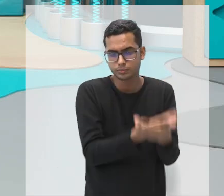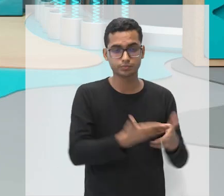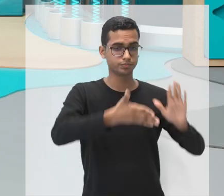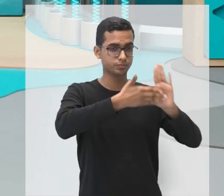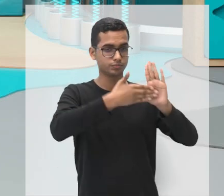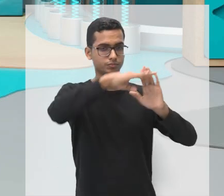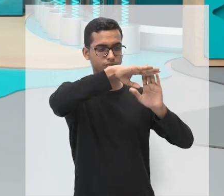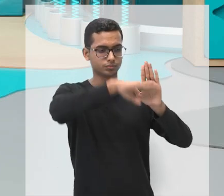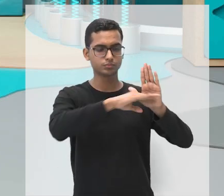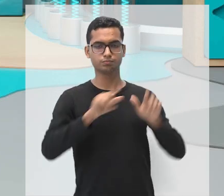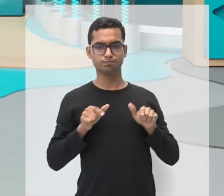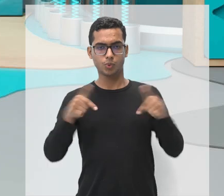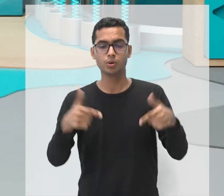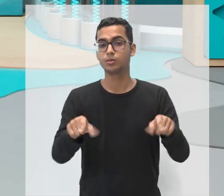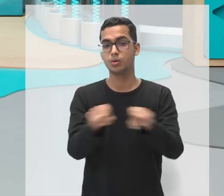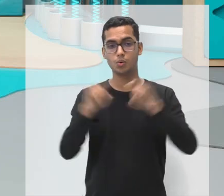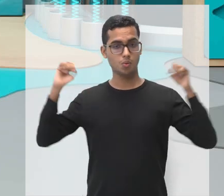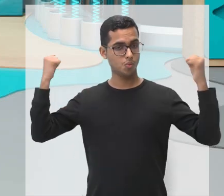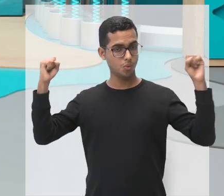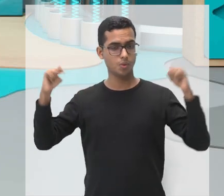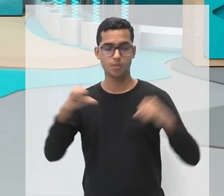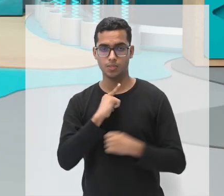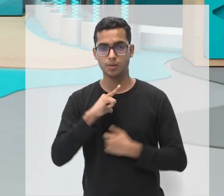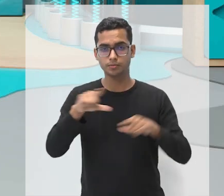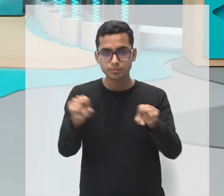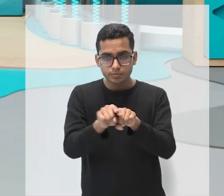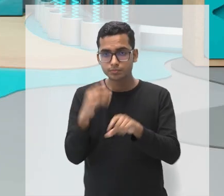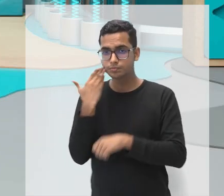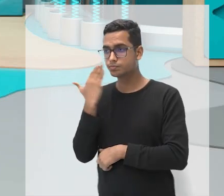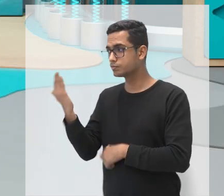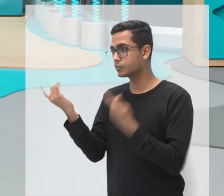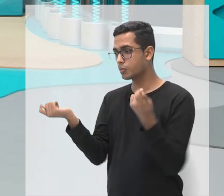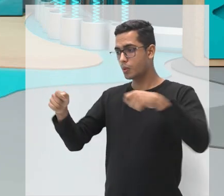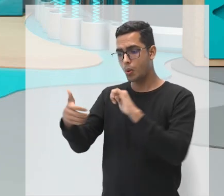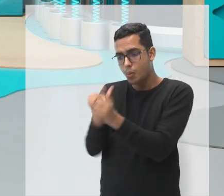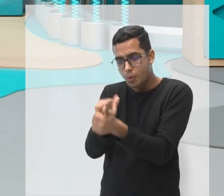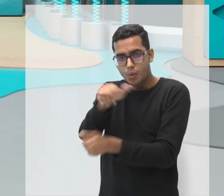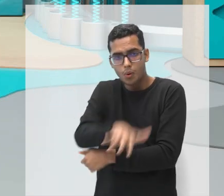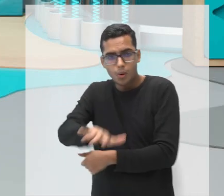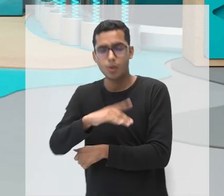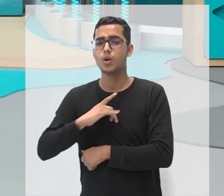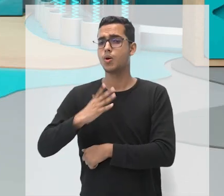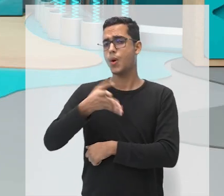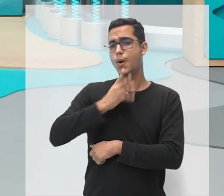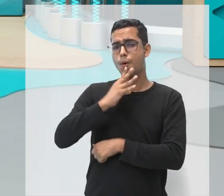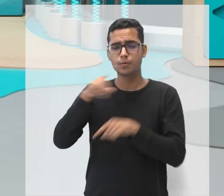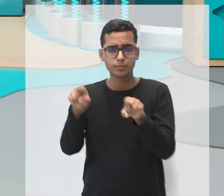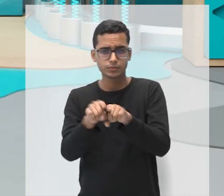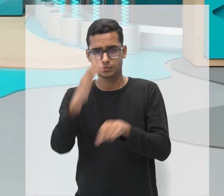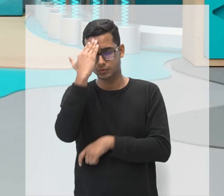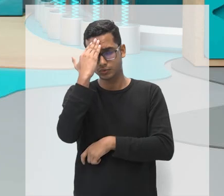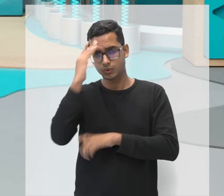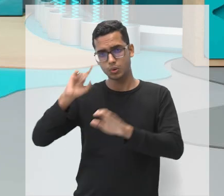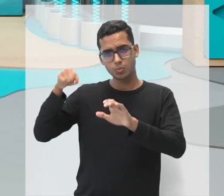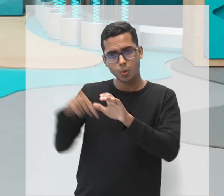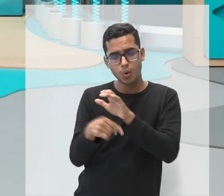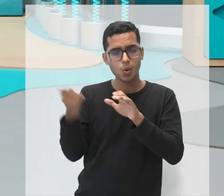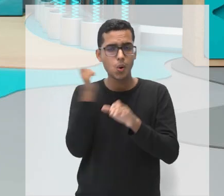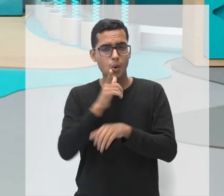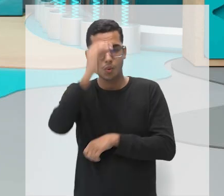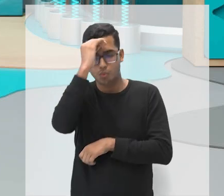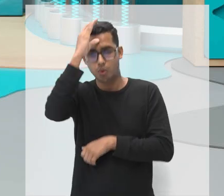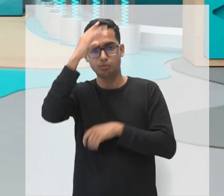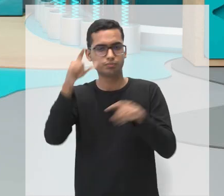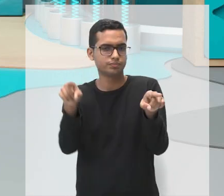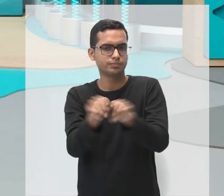atividades para esse público, de forma que eles possam conhecer as modalidades, possam aprofundar ali o conhecimento, quem